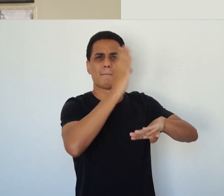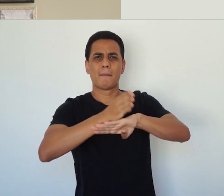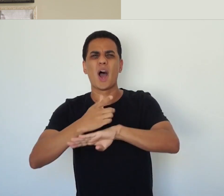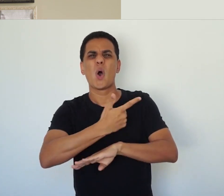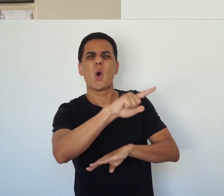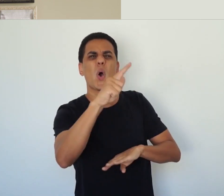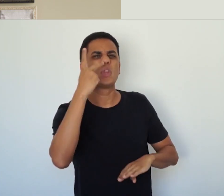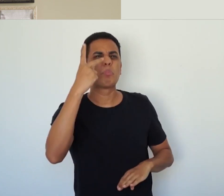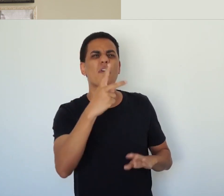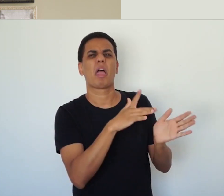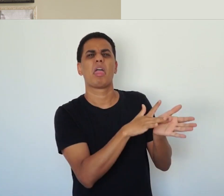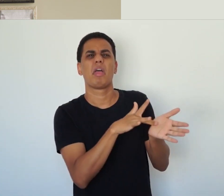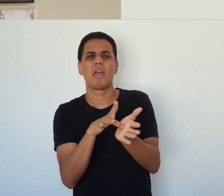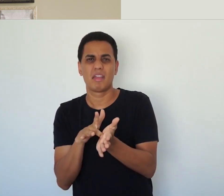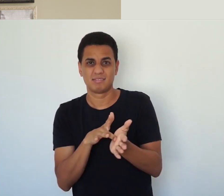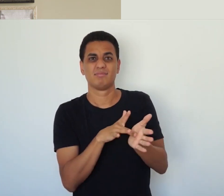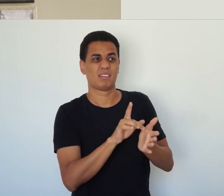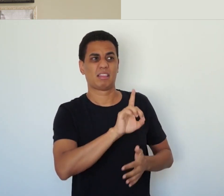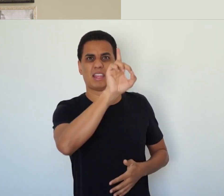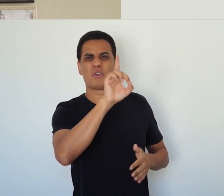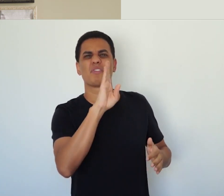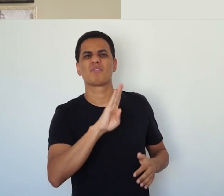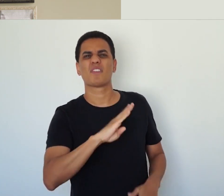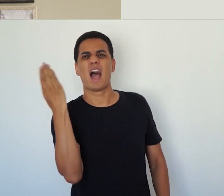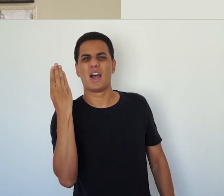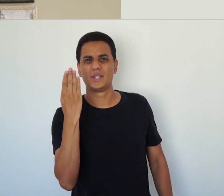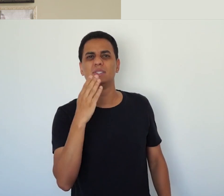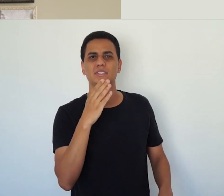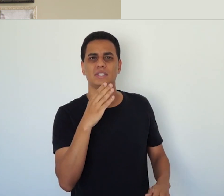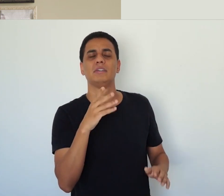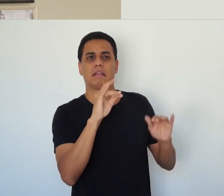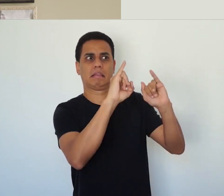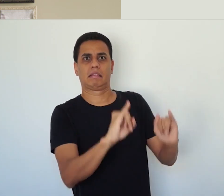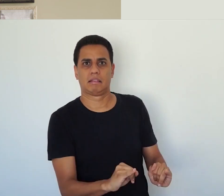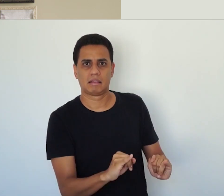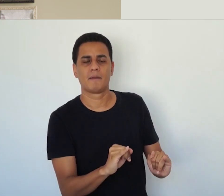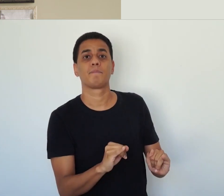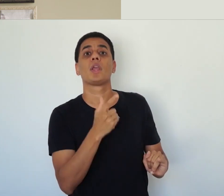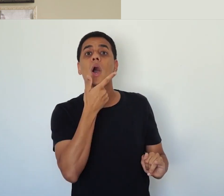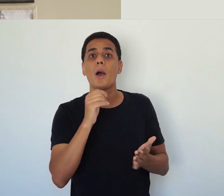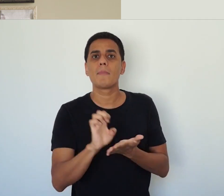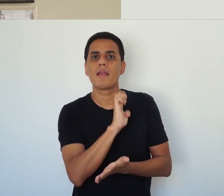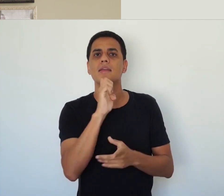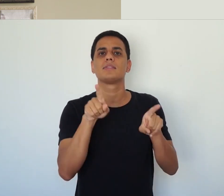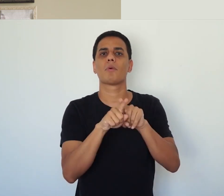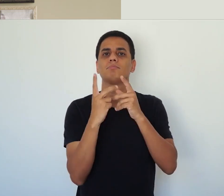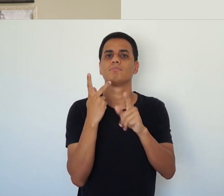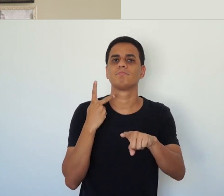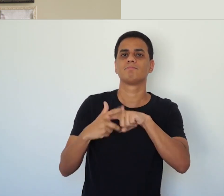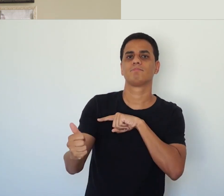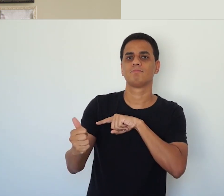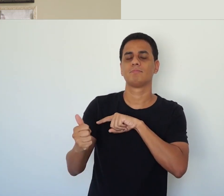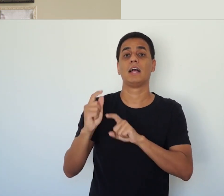falsos profetas, ou os profetas de um falso Deus, que era o Deus Baal. E naquela conquista, aquela vitória